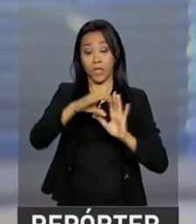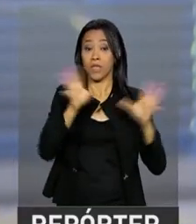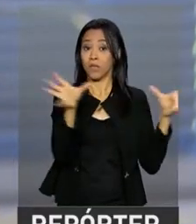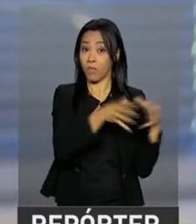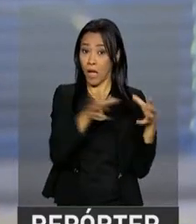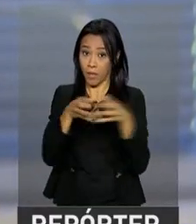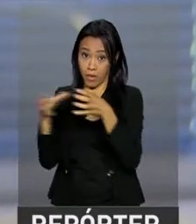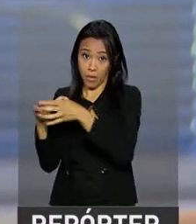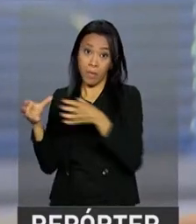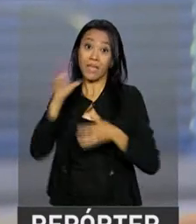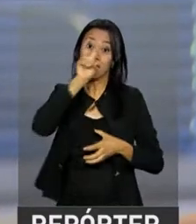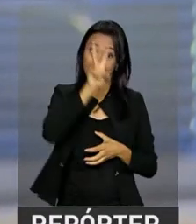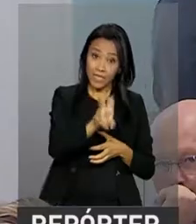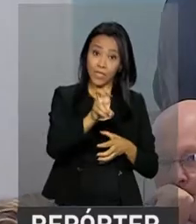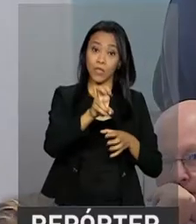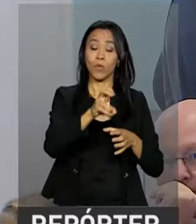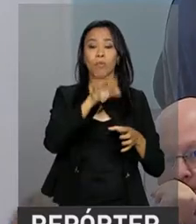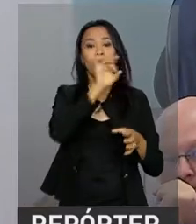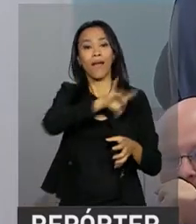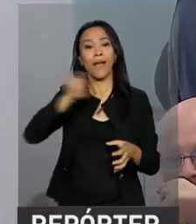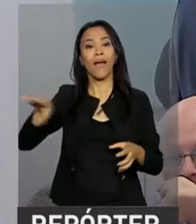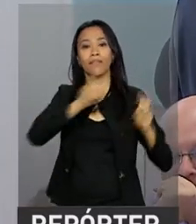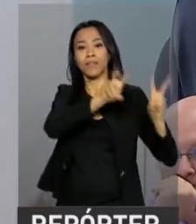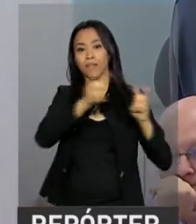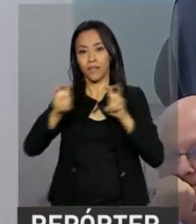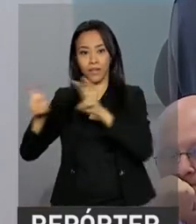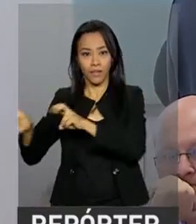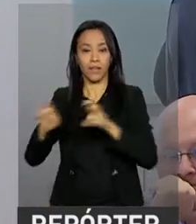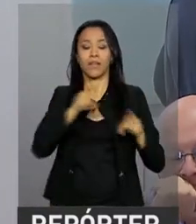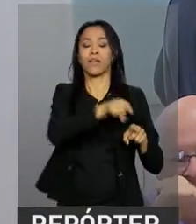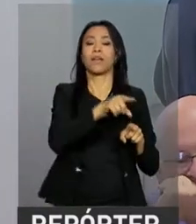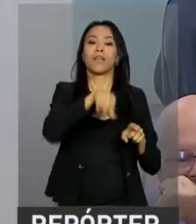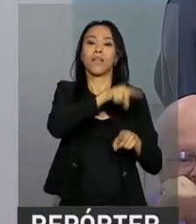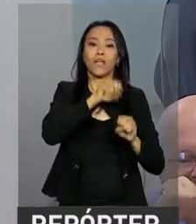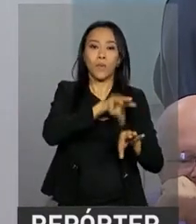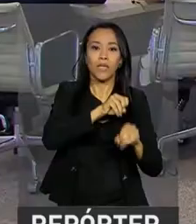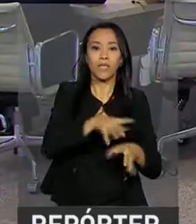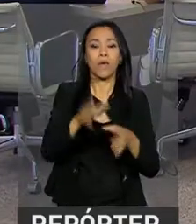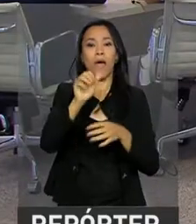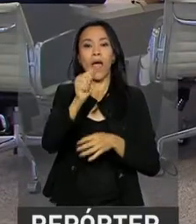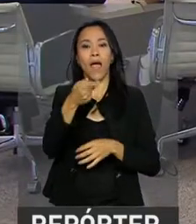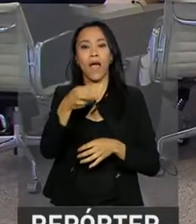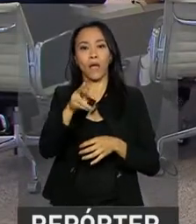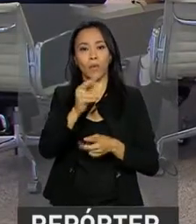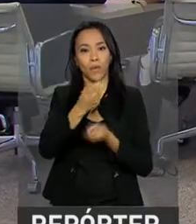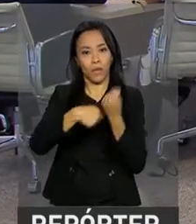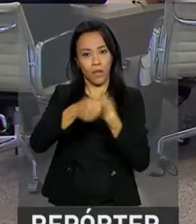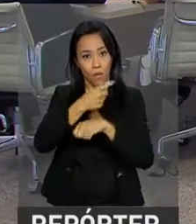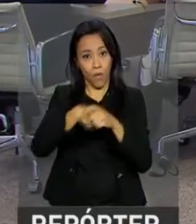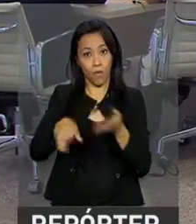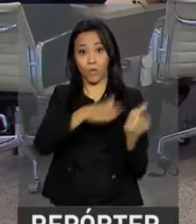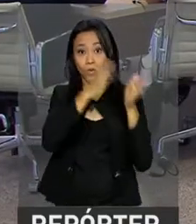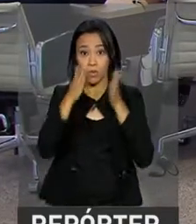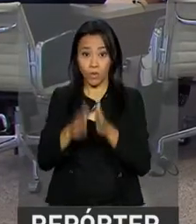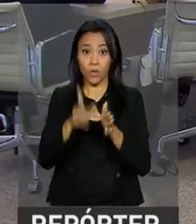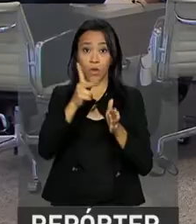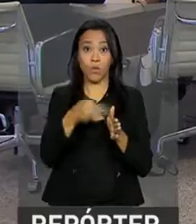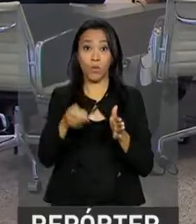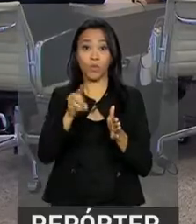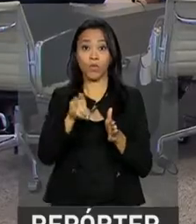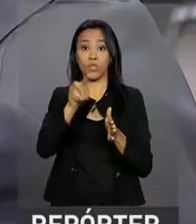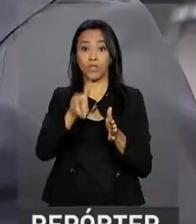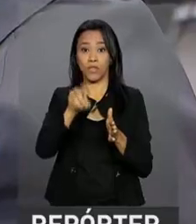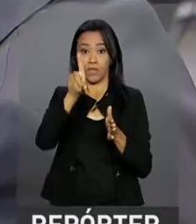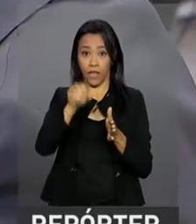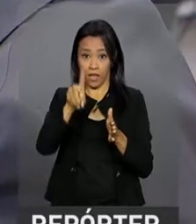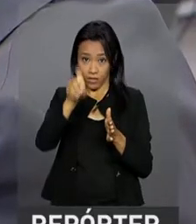das áreas dos grupos de trabalho: educação básica, agronegócio, ambiente de negócios, produtividade e